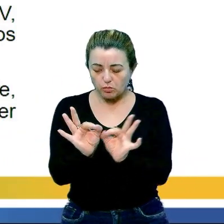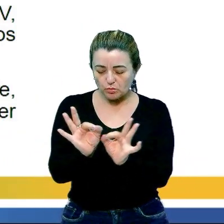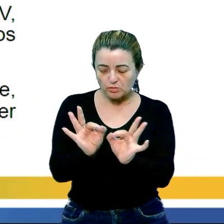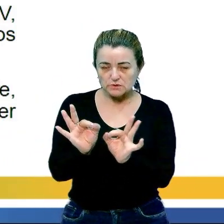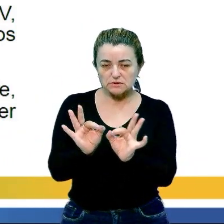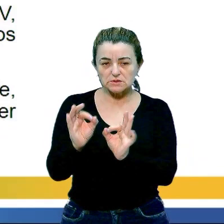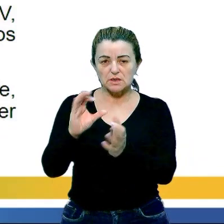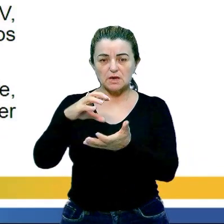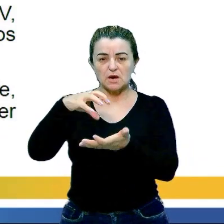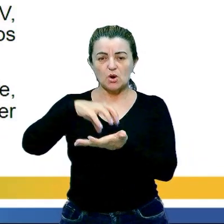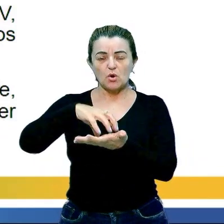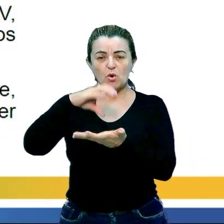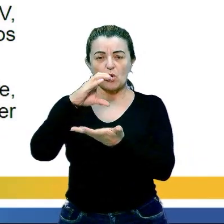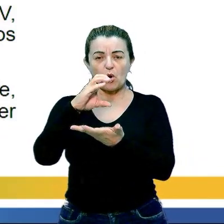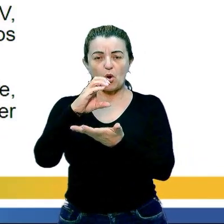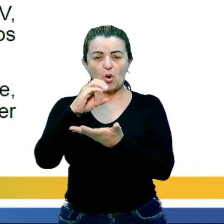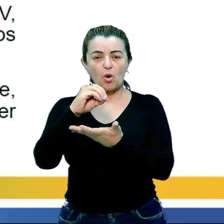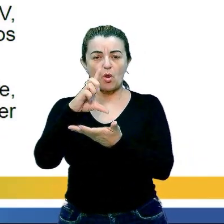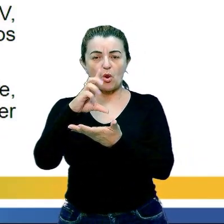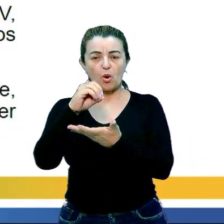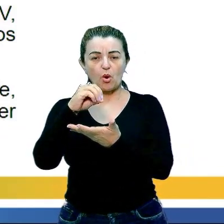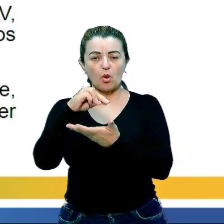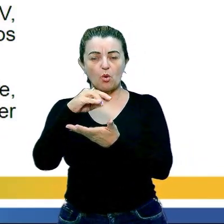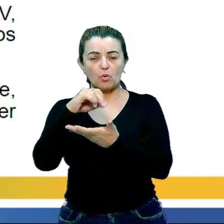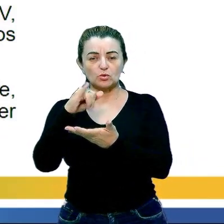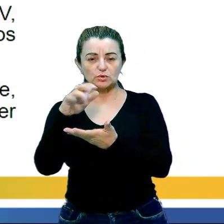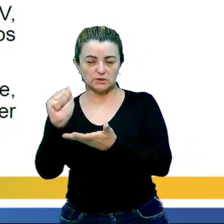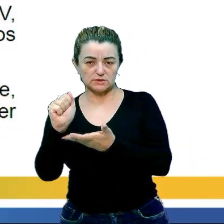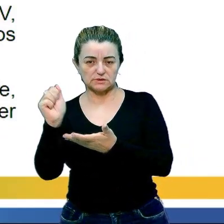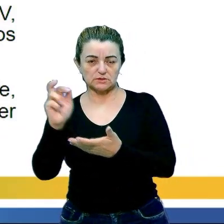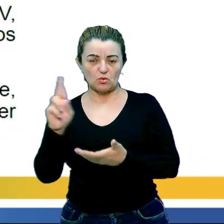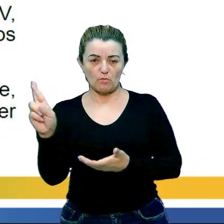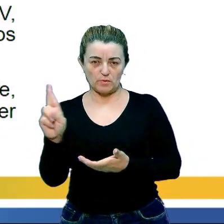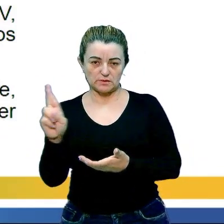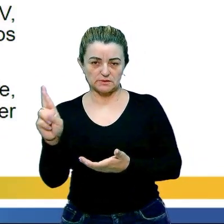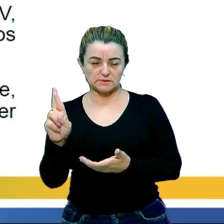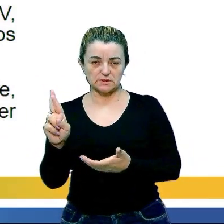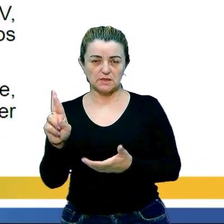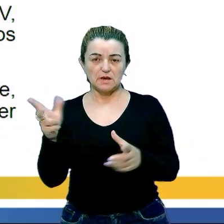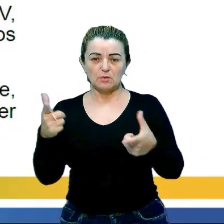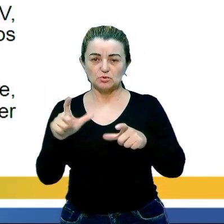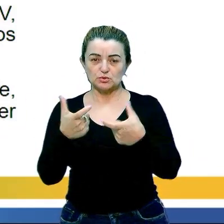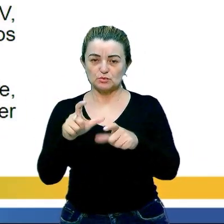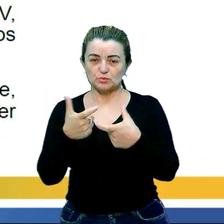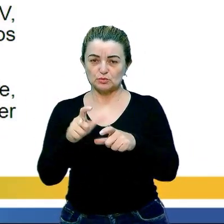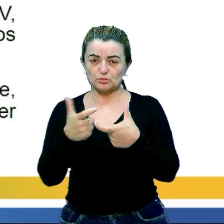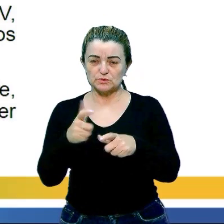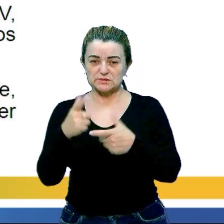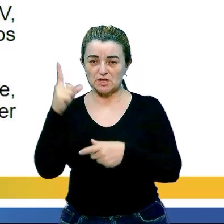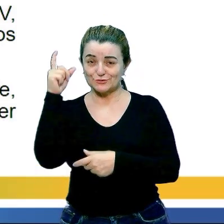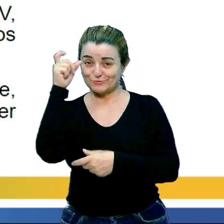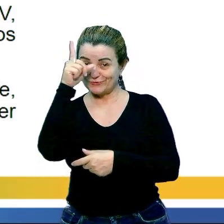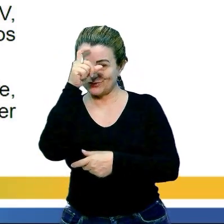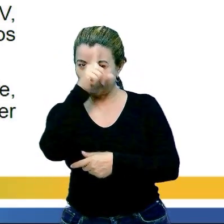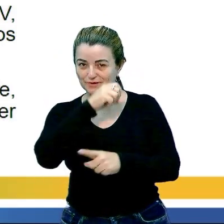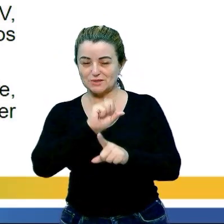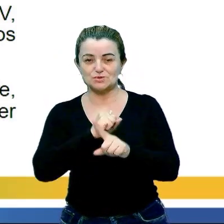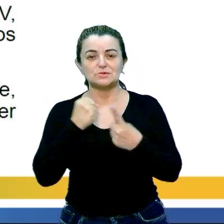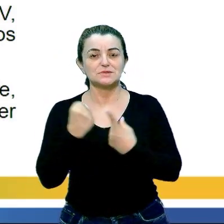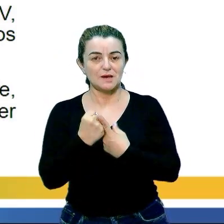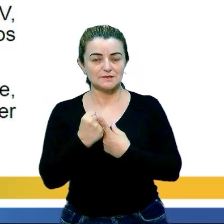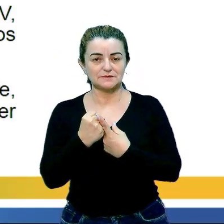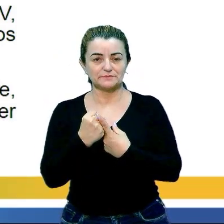romanas. Foram fora, da Península Itálica, de modo a minimizar as tensões